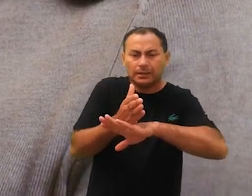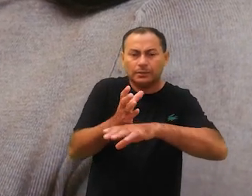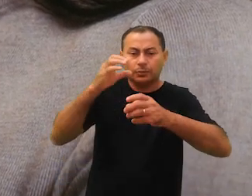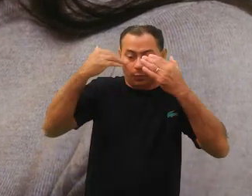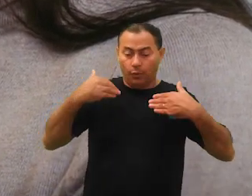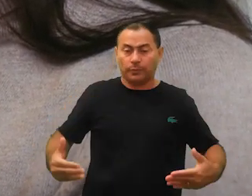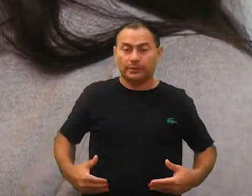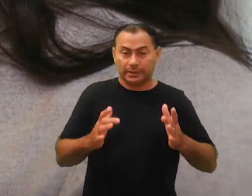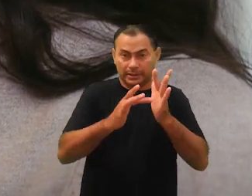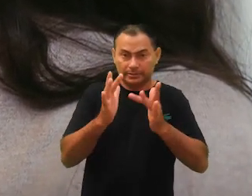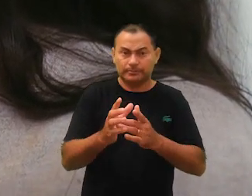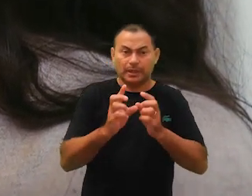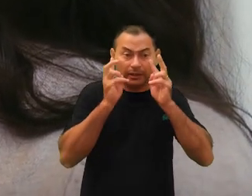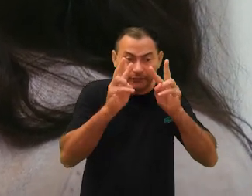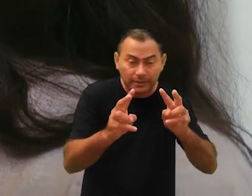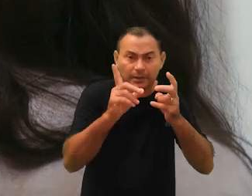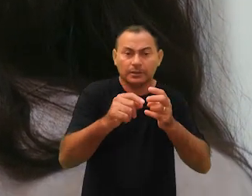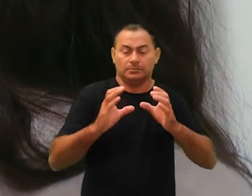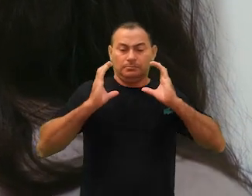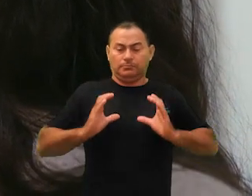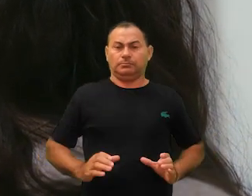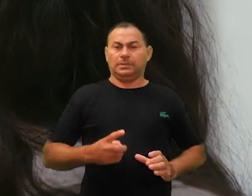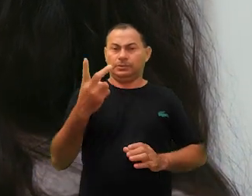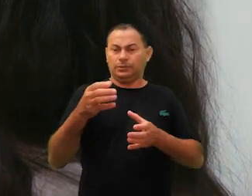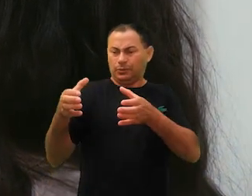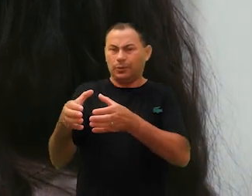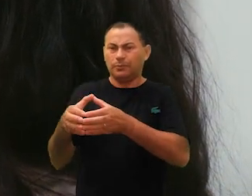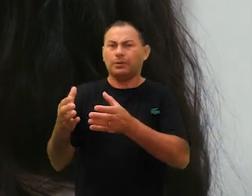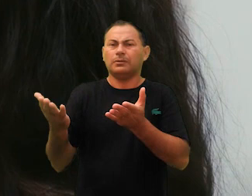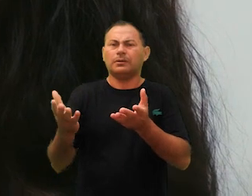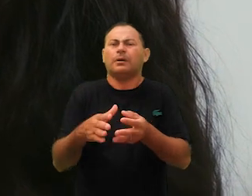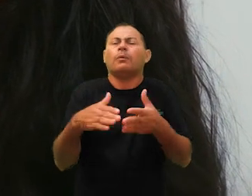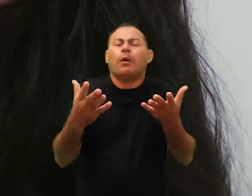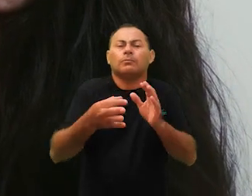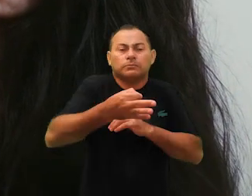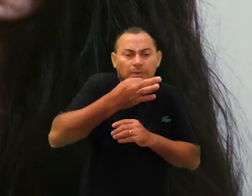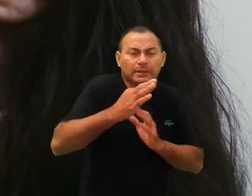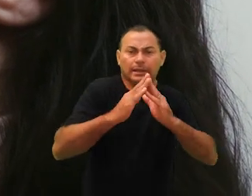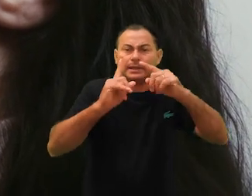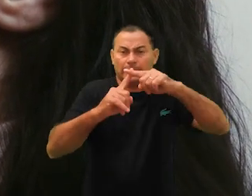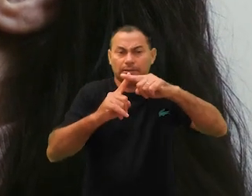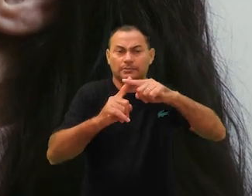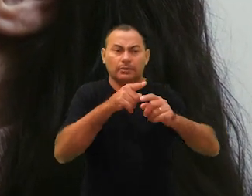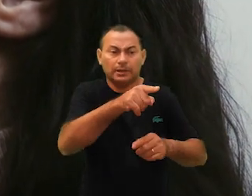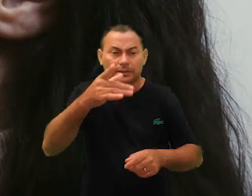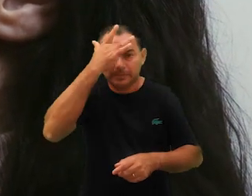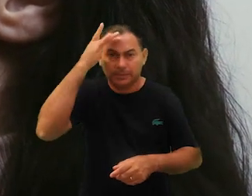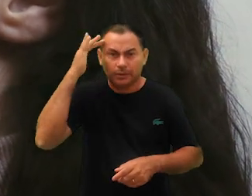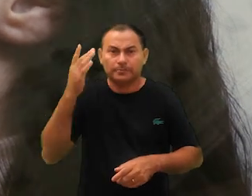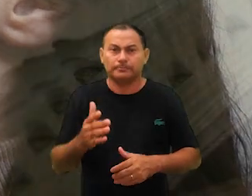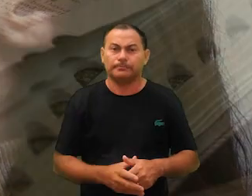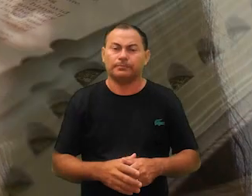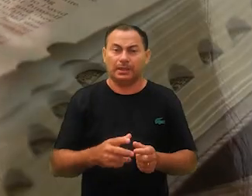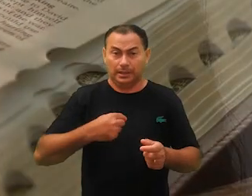entram para o corpo de Cristo, devem ser tratadas como cidadãos de segunda classe? Qual deve ser a atitude da igreja para com